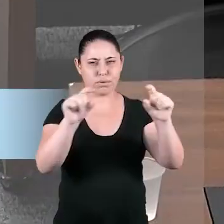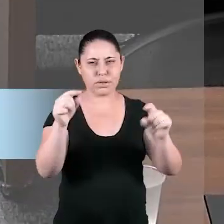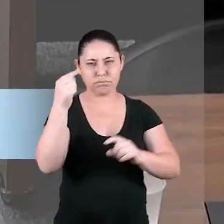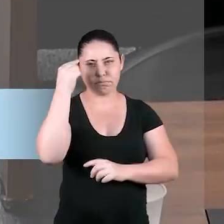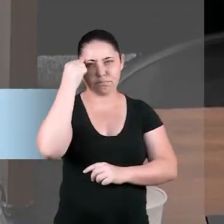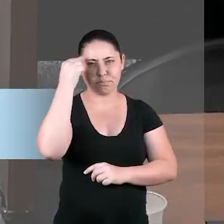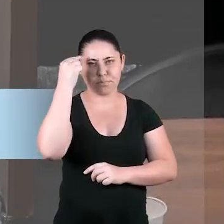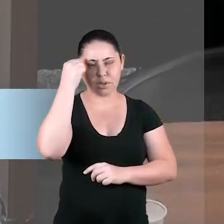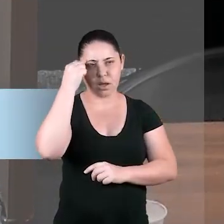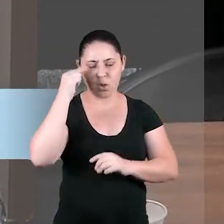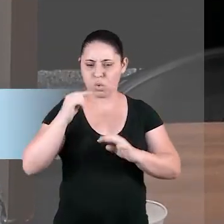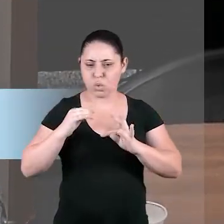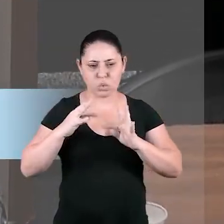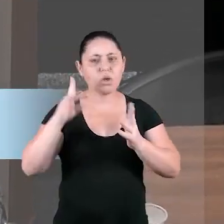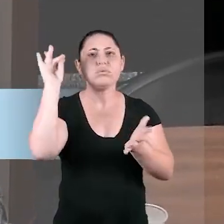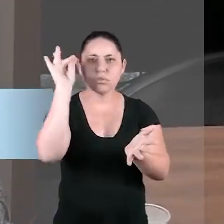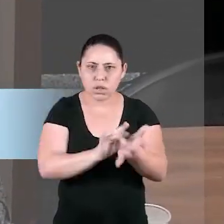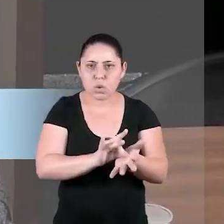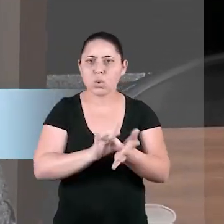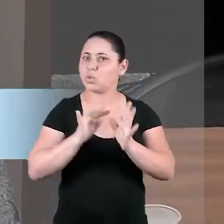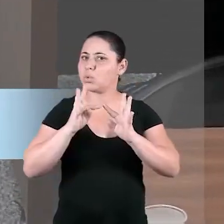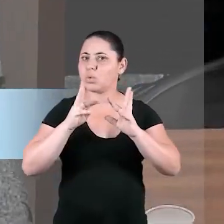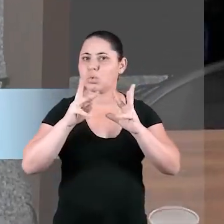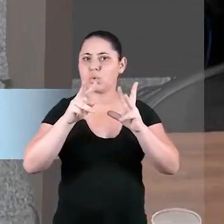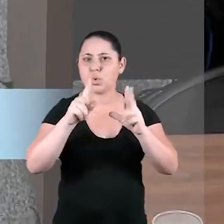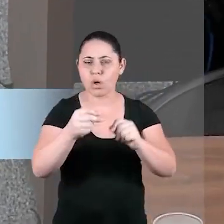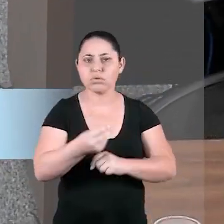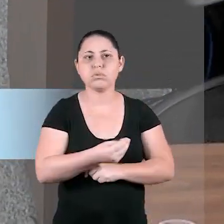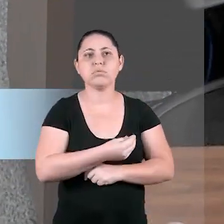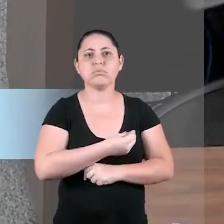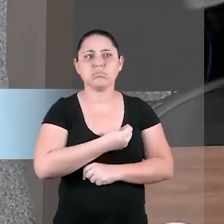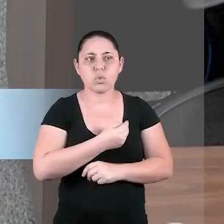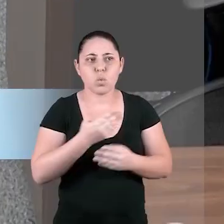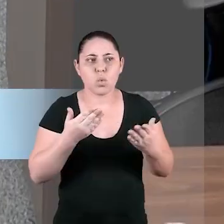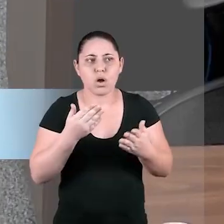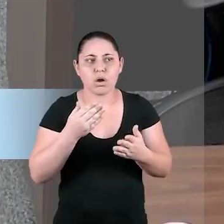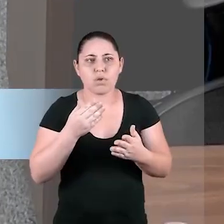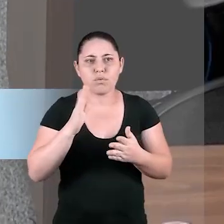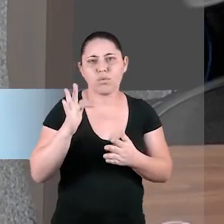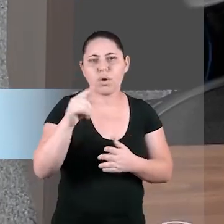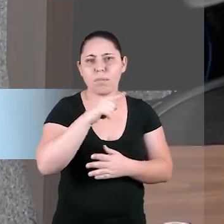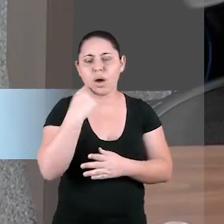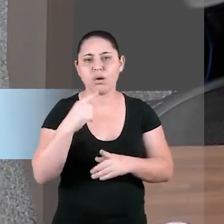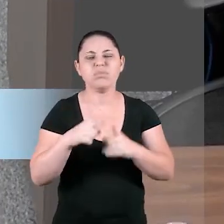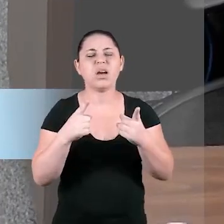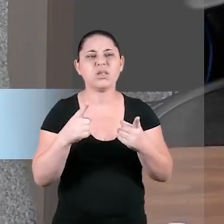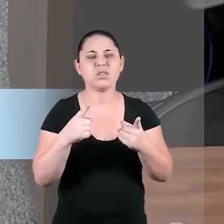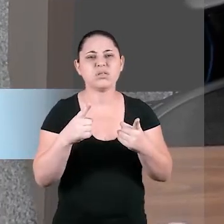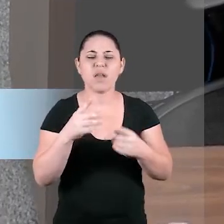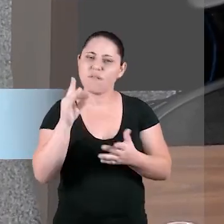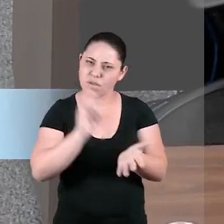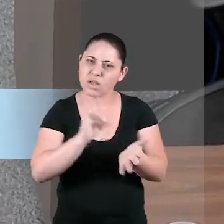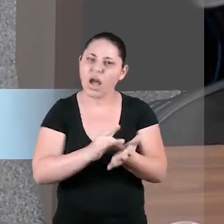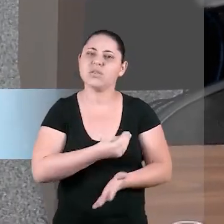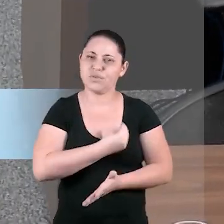pensada. Então, todos nós, isso é uma certeza. Mas será que todo mundo está vivendo aqui? Né? Numa correria,